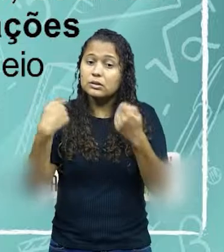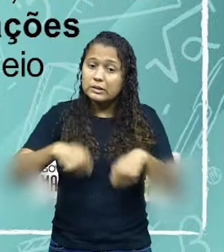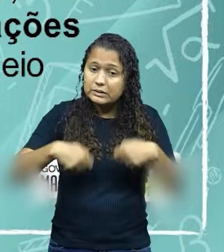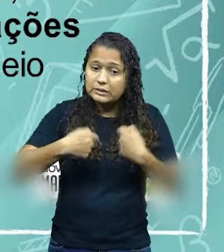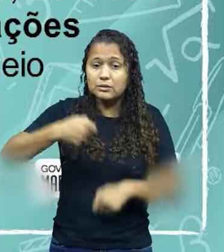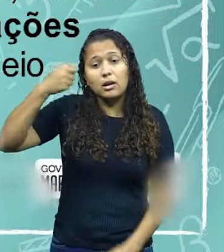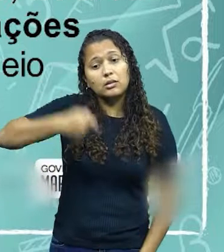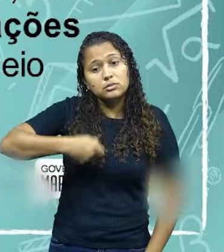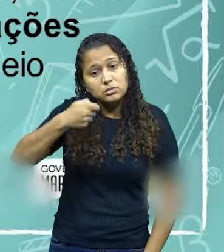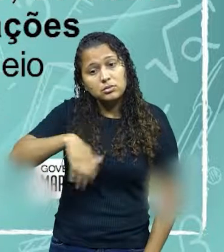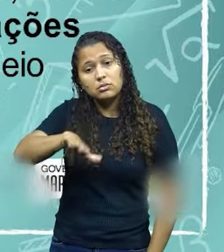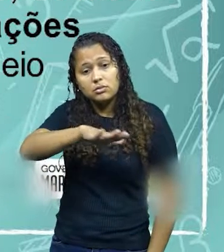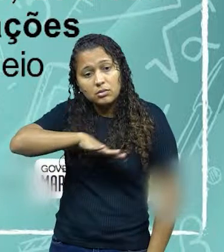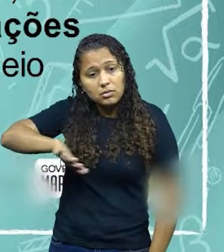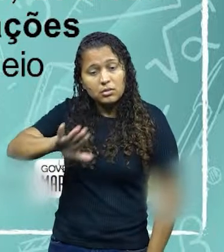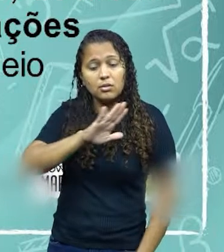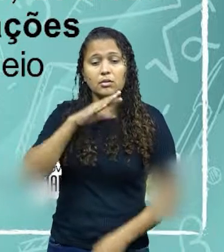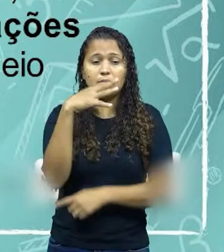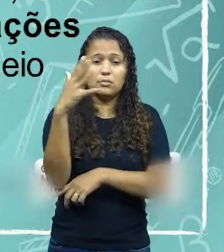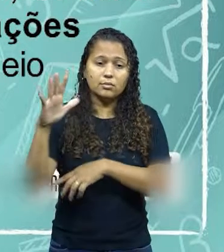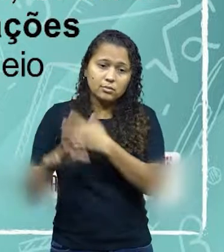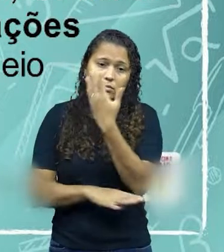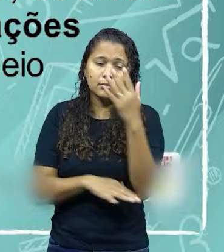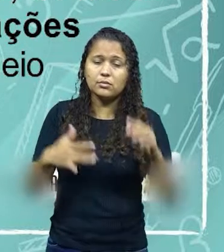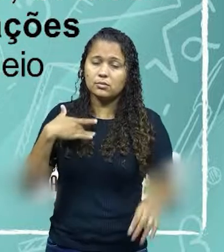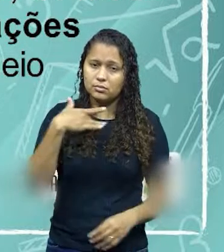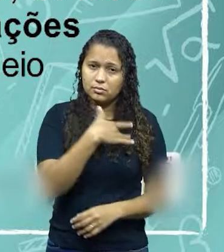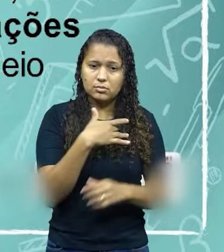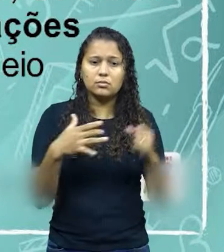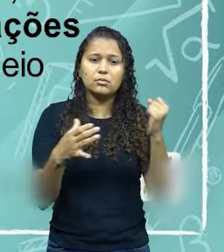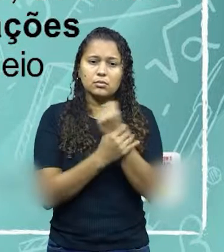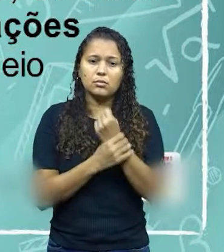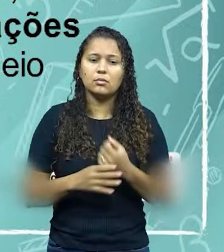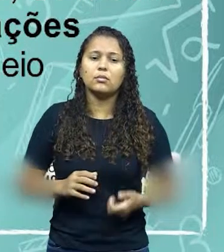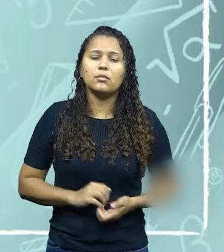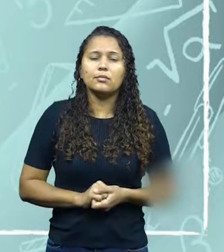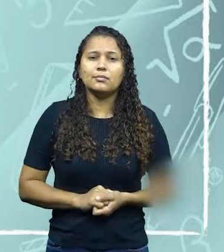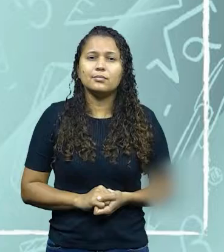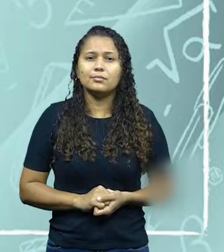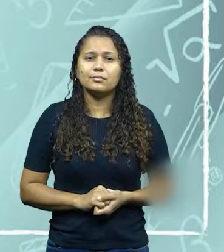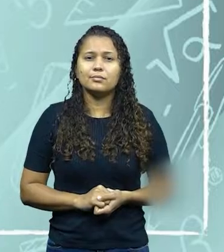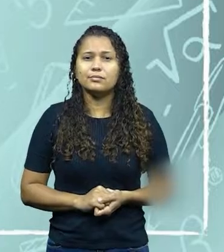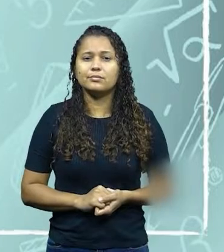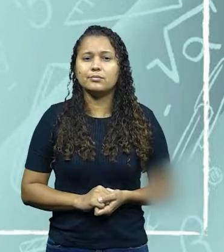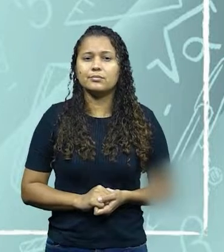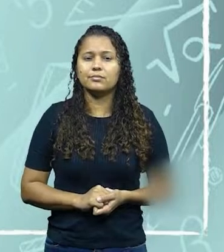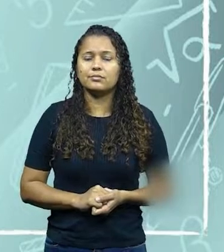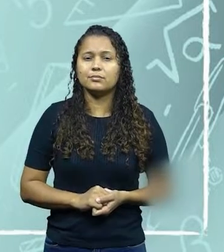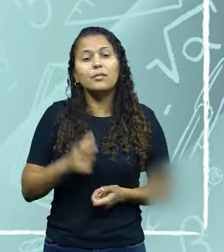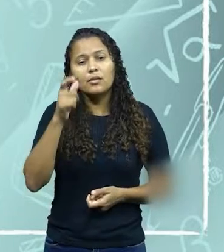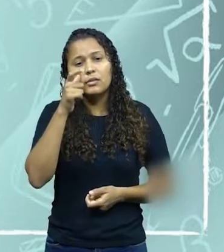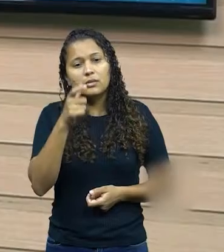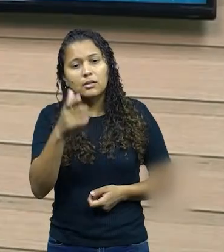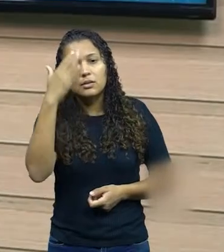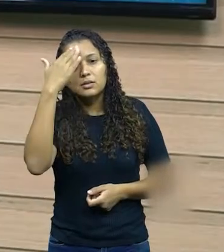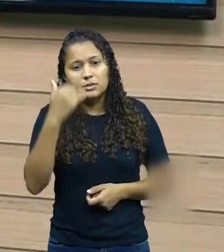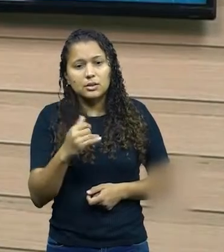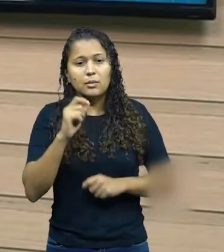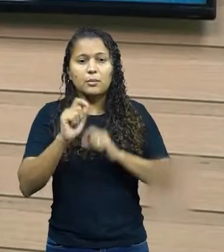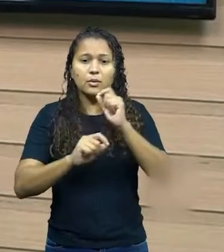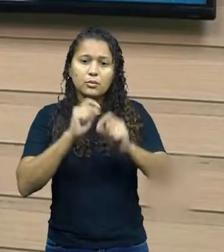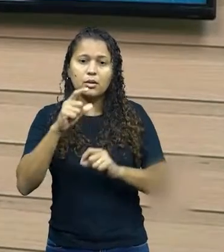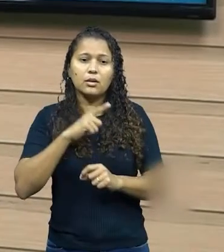as necessidades exigidas pelas áreas do meio ambiente, saúde e segurança. É interessante a gente saber